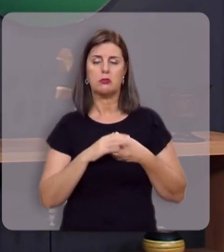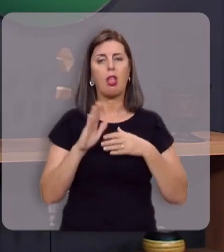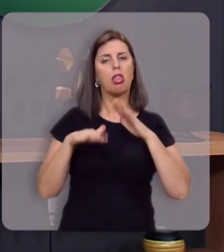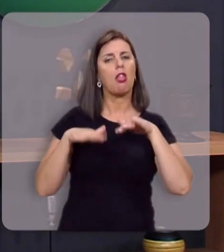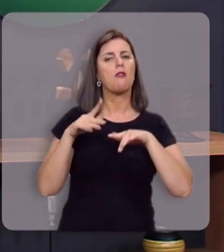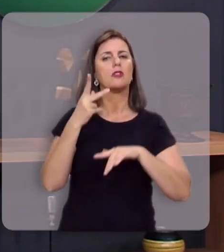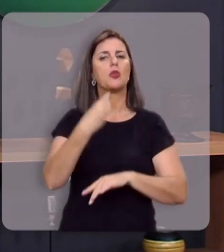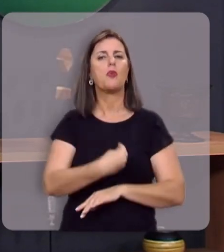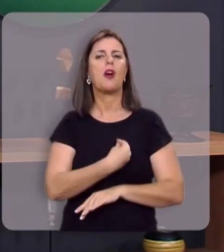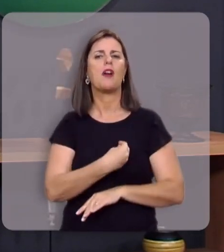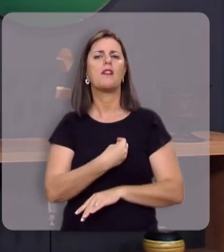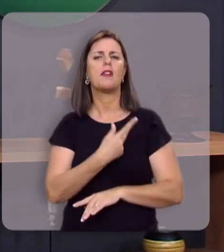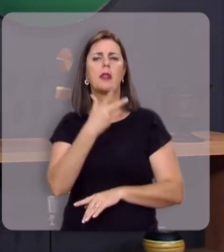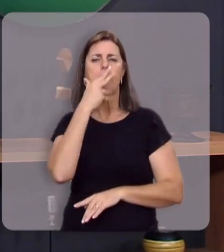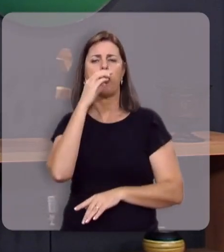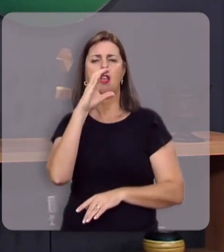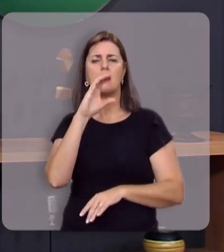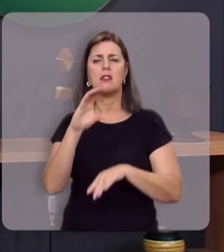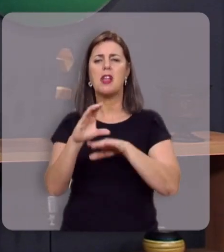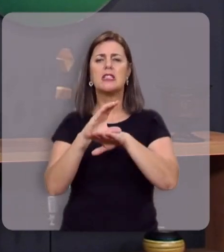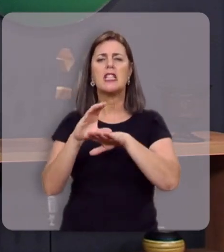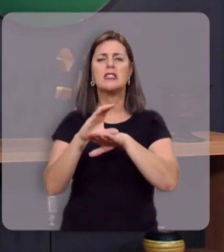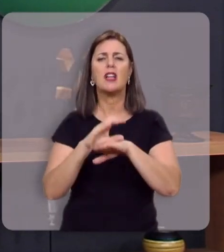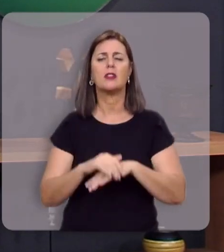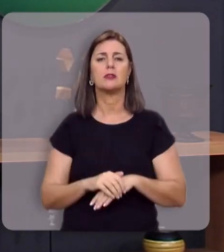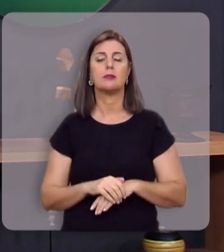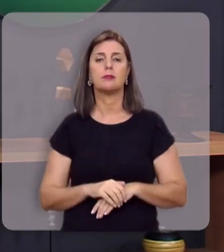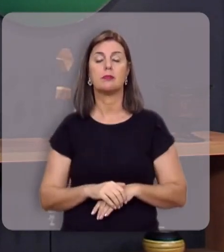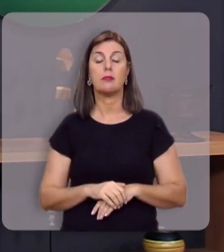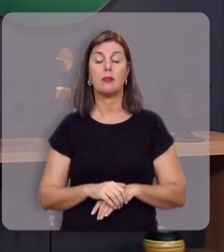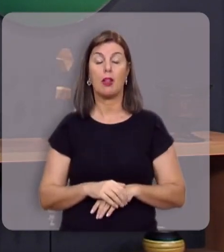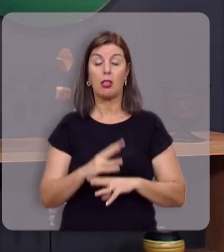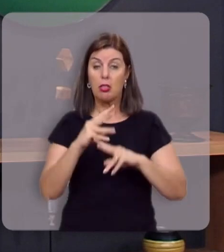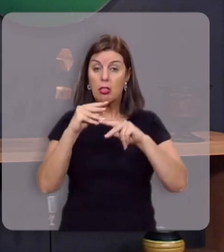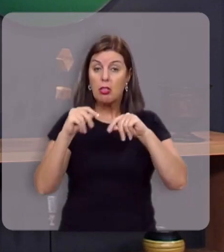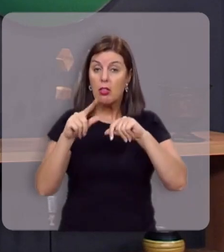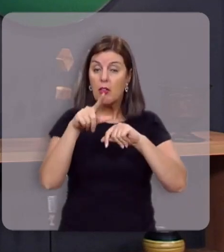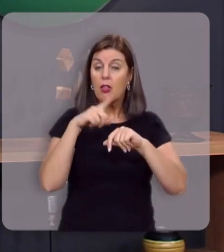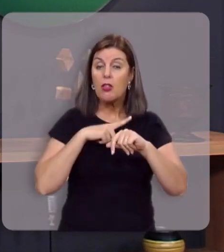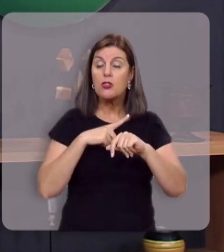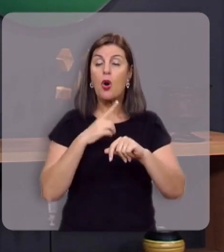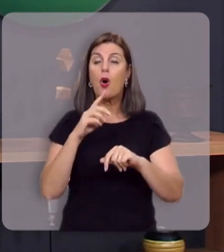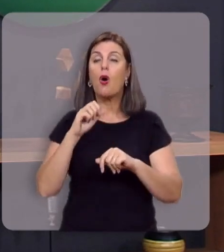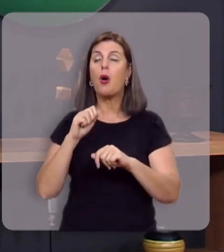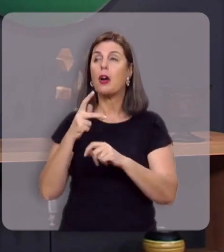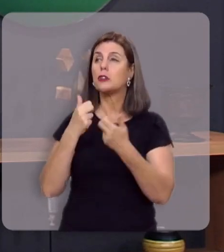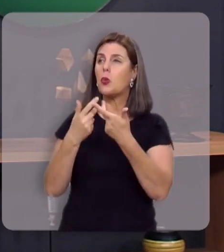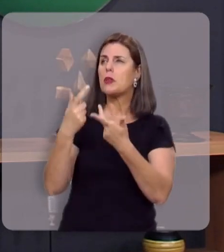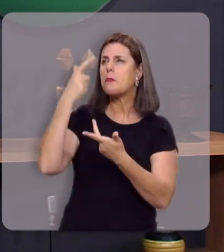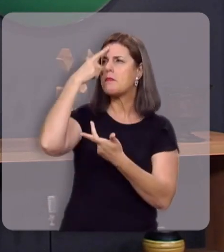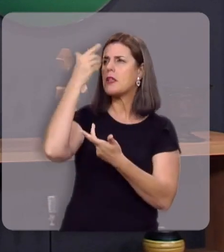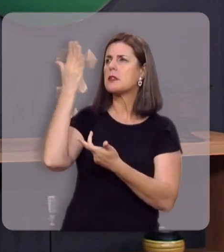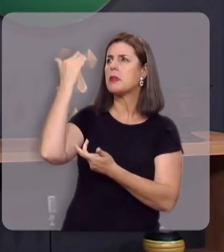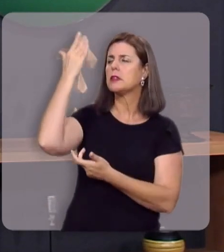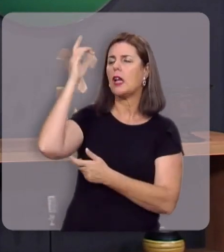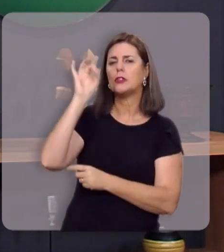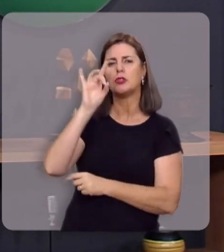Talvez a sua vida está coberta de cinzas. Talvez você vive apenas das glórias do